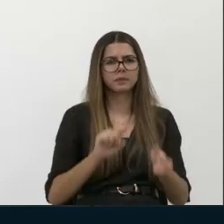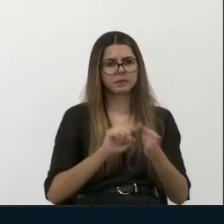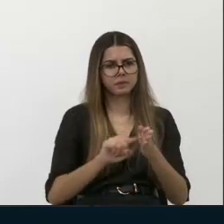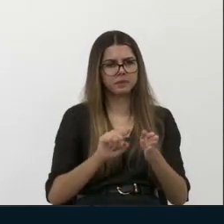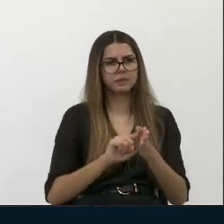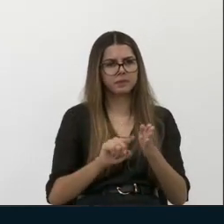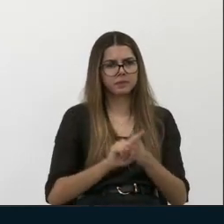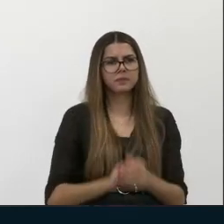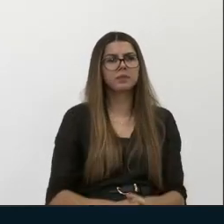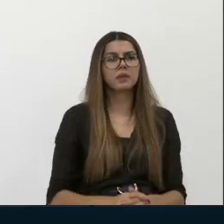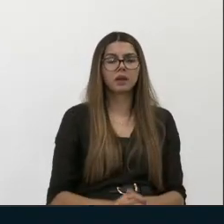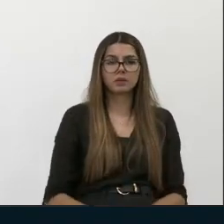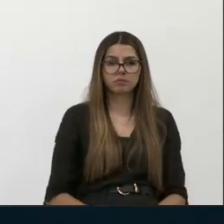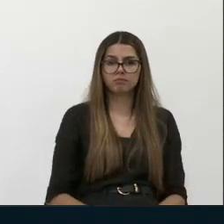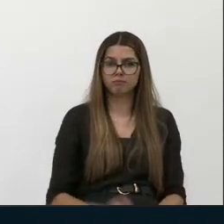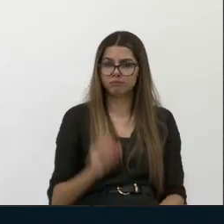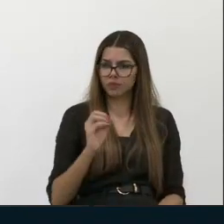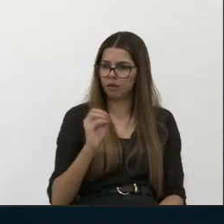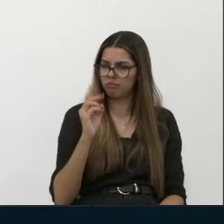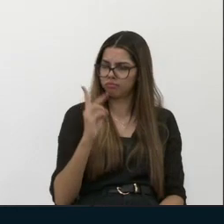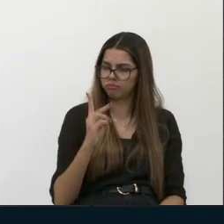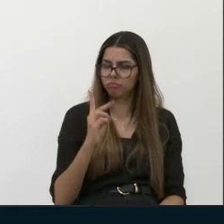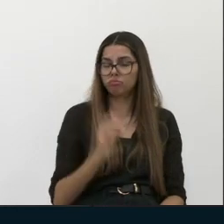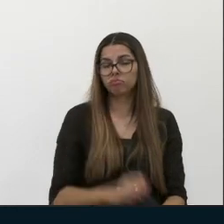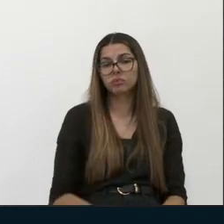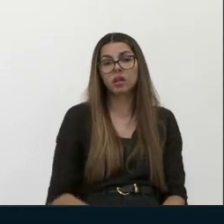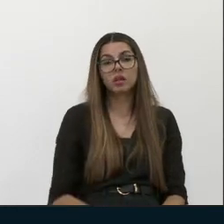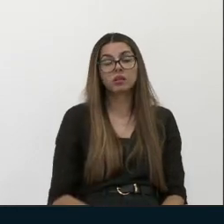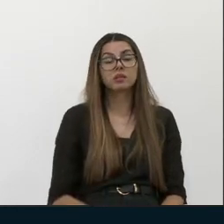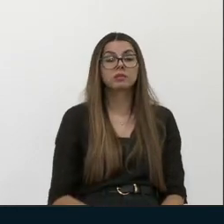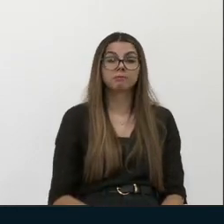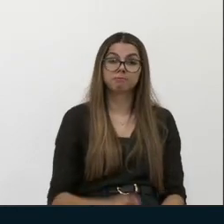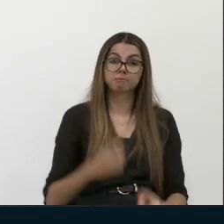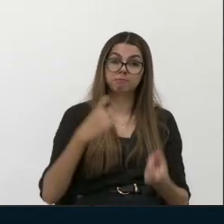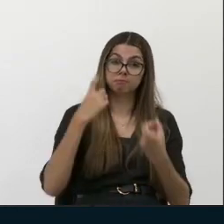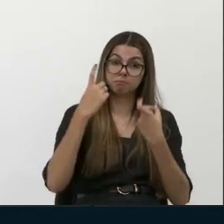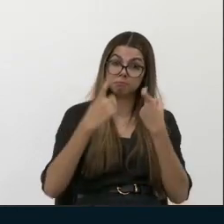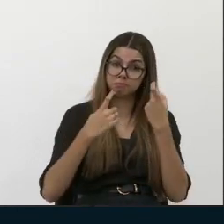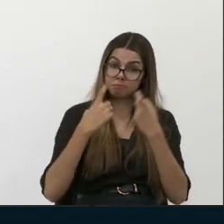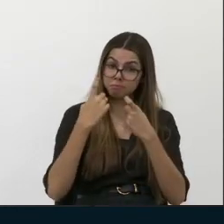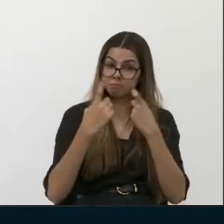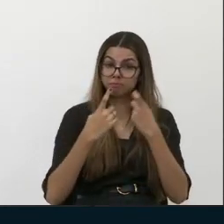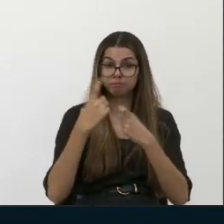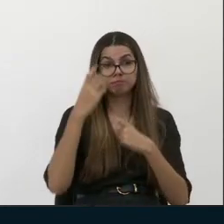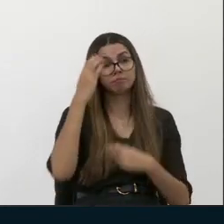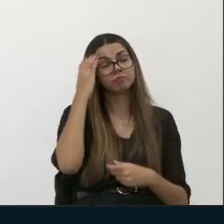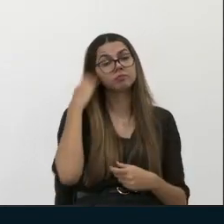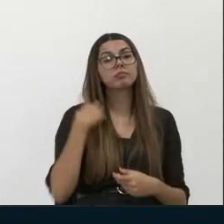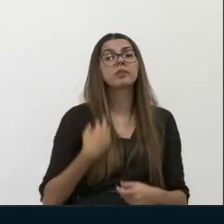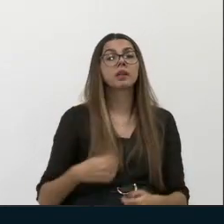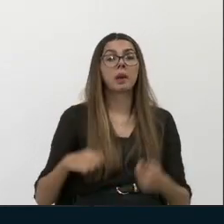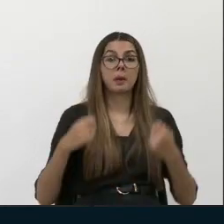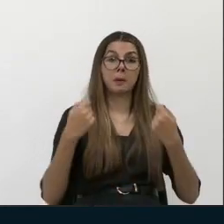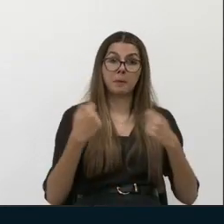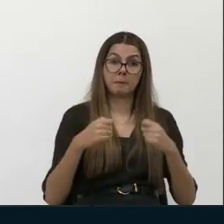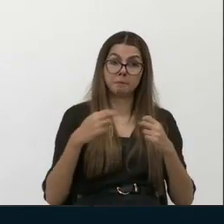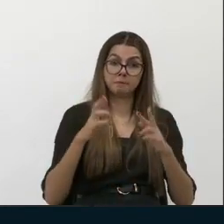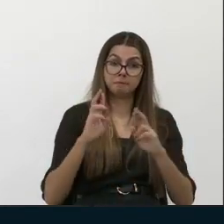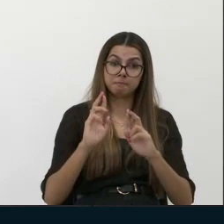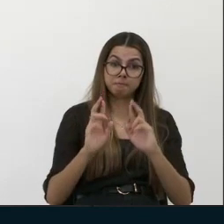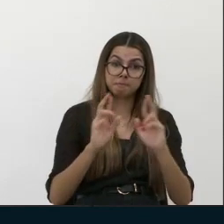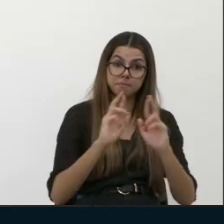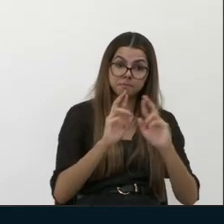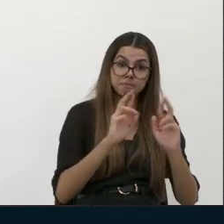aí, tá bom? Então, eu acho que é preocupante isso aí. A gente tem que ir para cima, investigar o assunto,